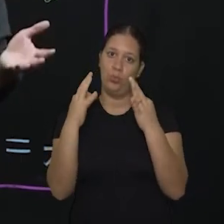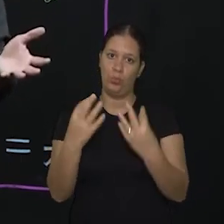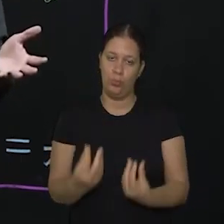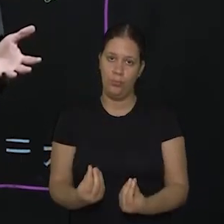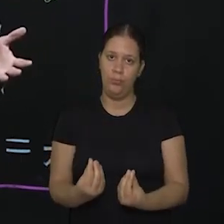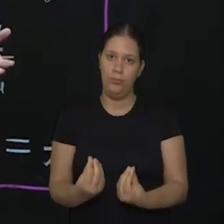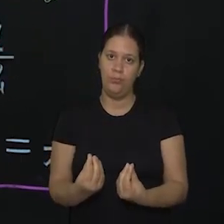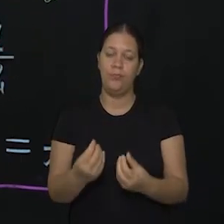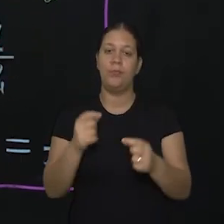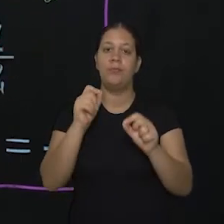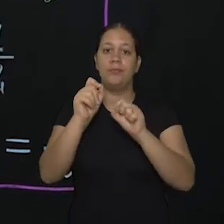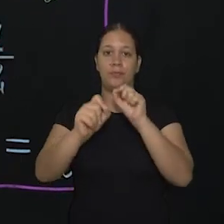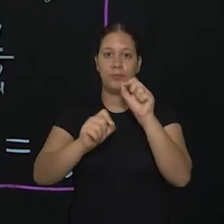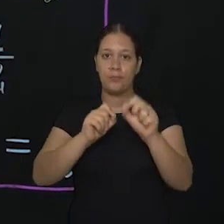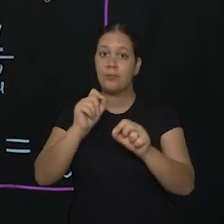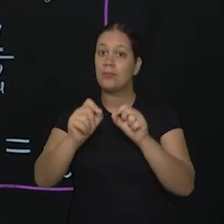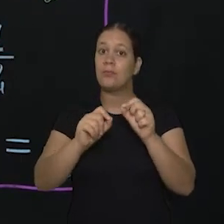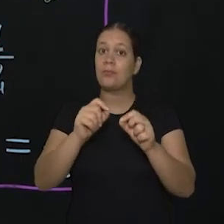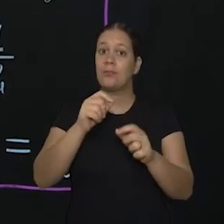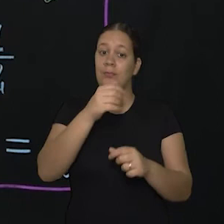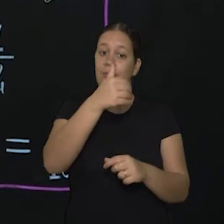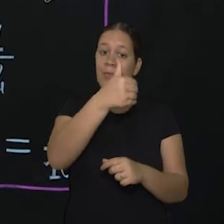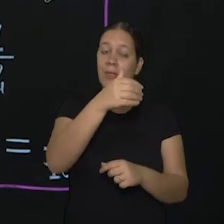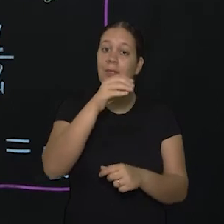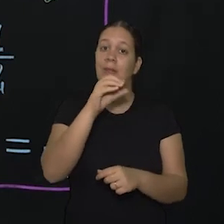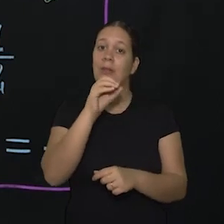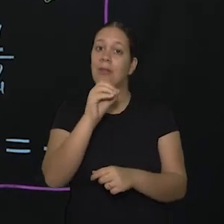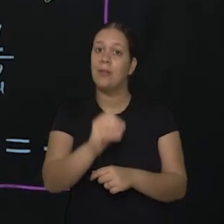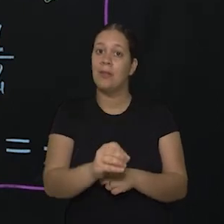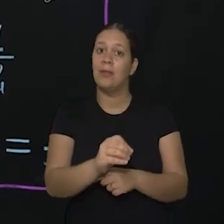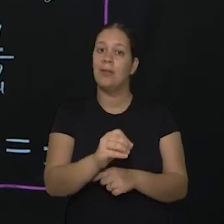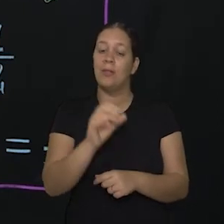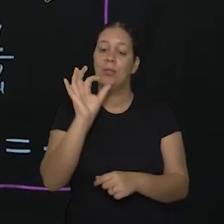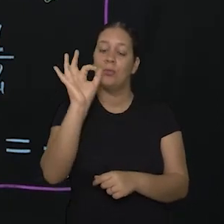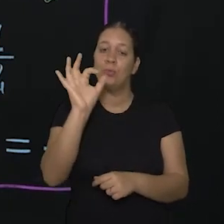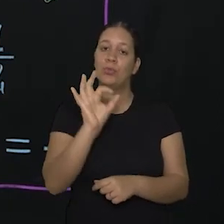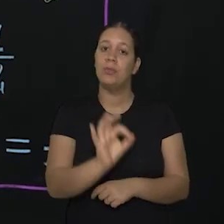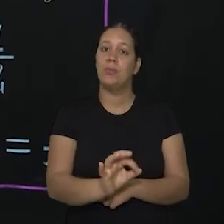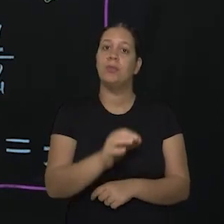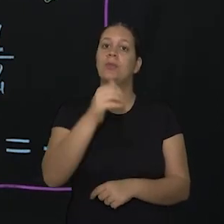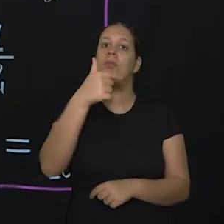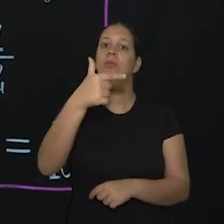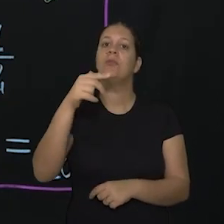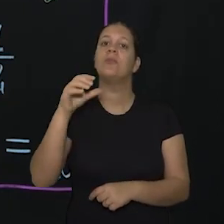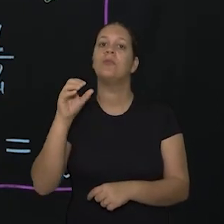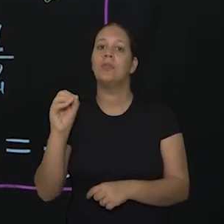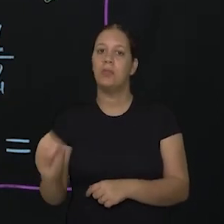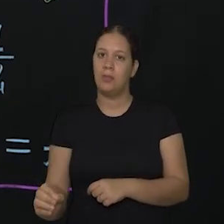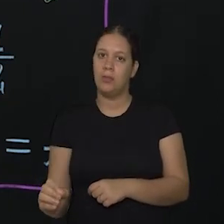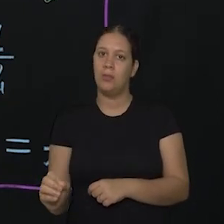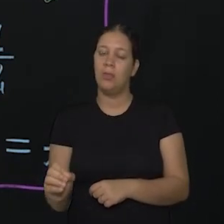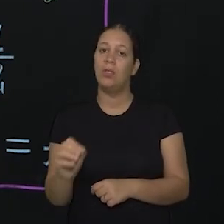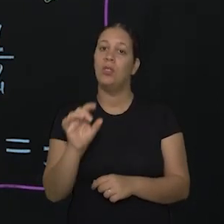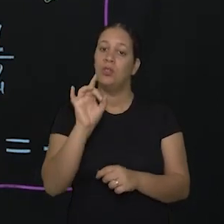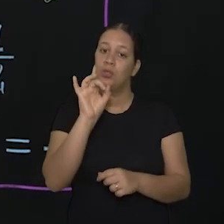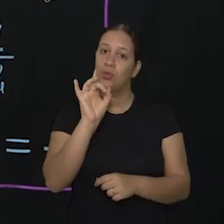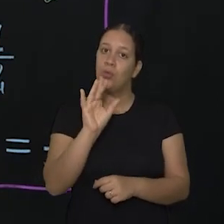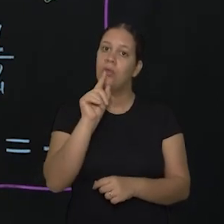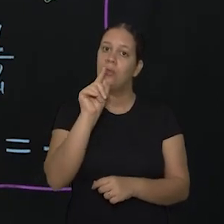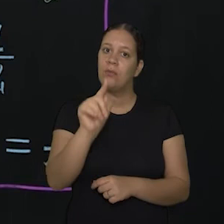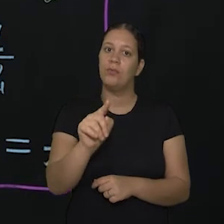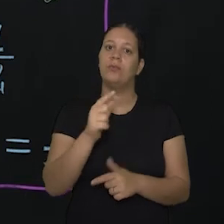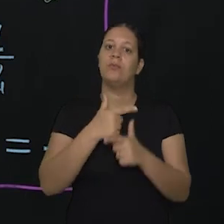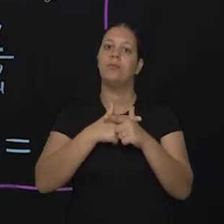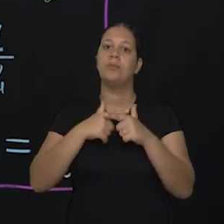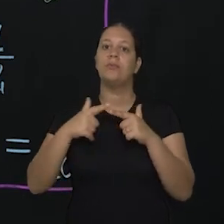equivalente a 20. Quem é 10% de 20? É só você pegar essa quantidade e dividir por 10.